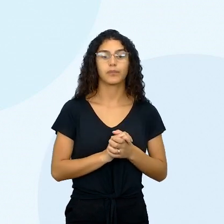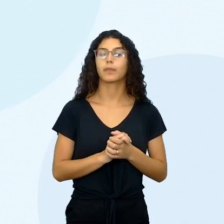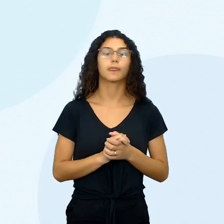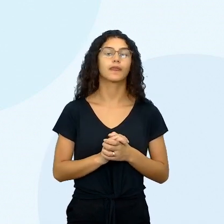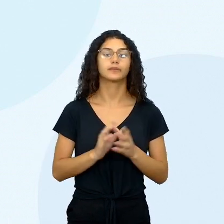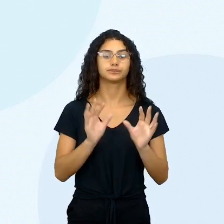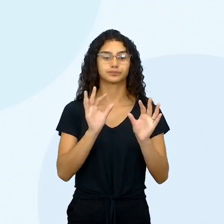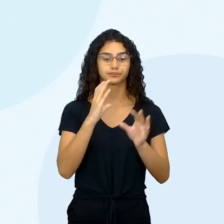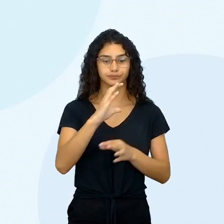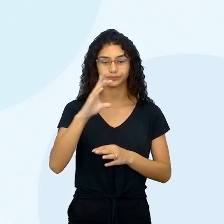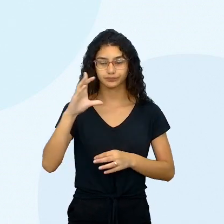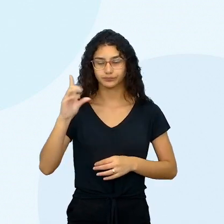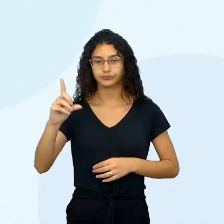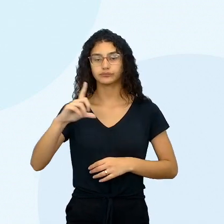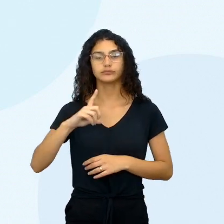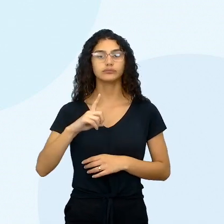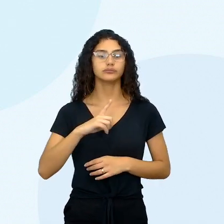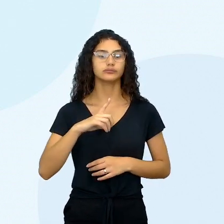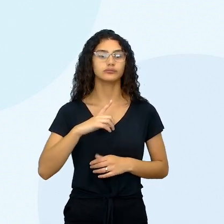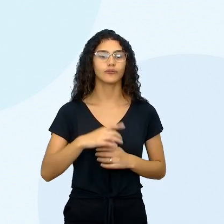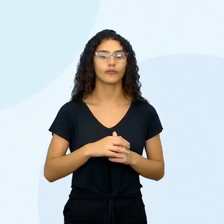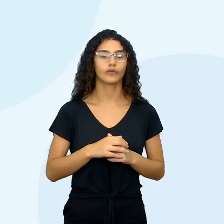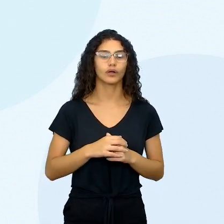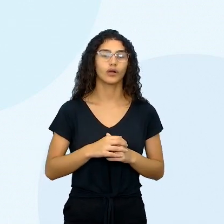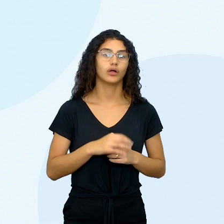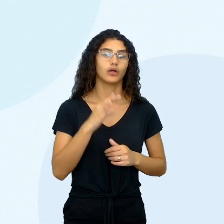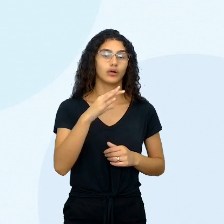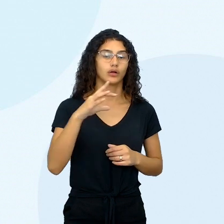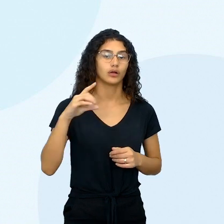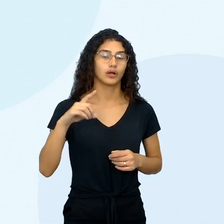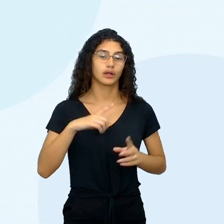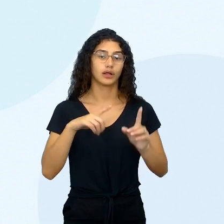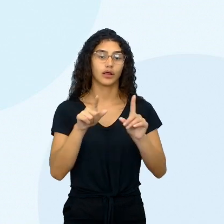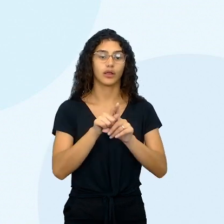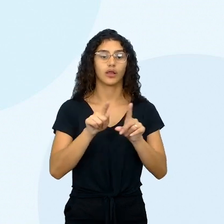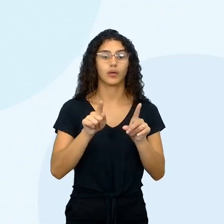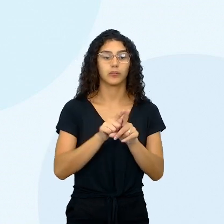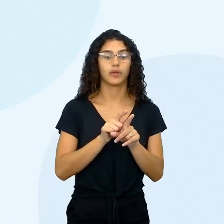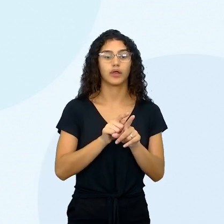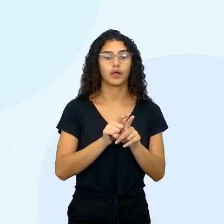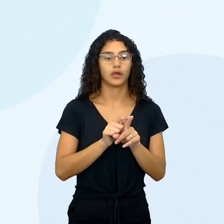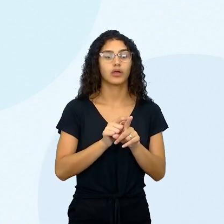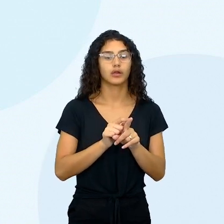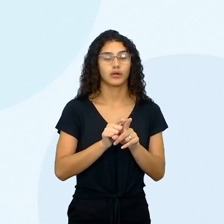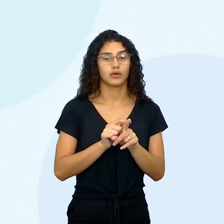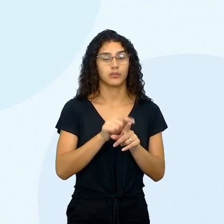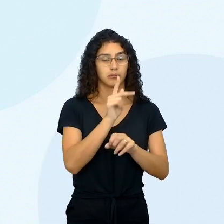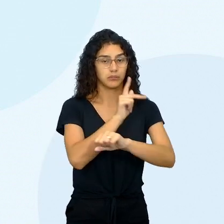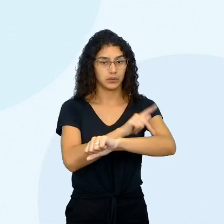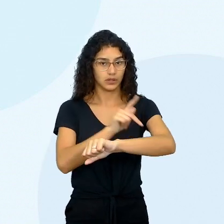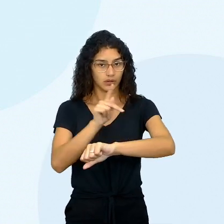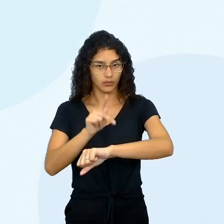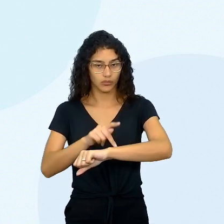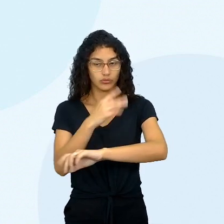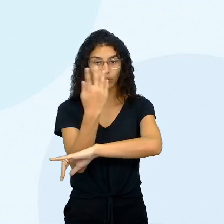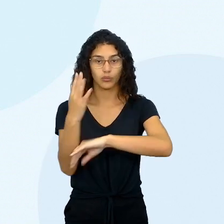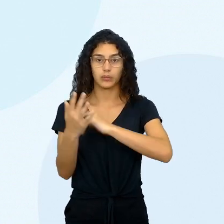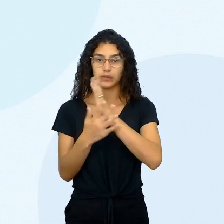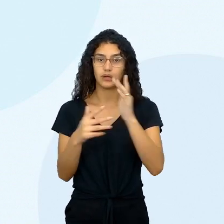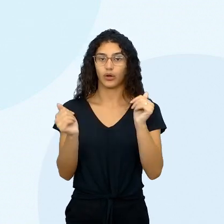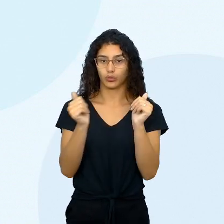de coordenadorias, né, desse lado aqui a Coordenadoria de Educação Ambiental e por aí o pessoal da Coordenadoria Pedagógica.